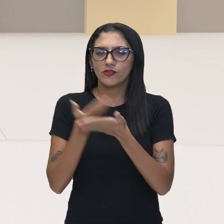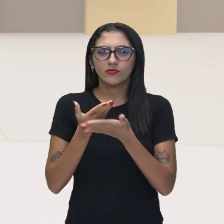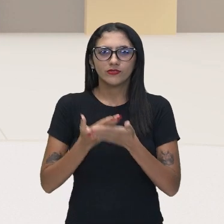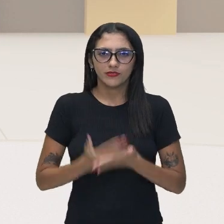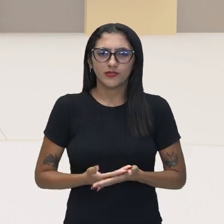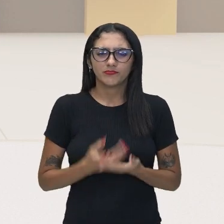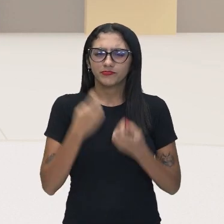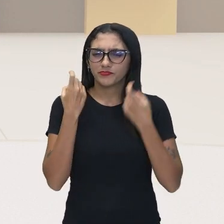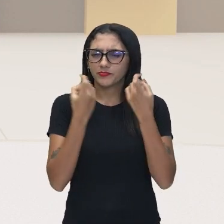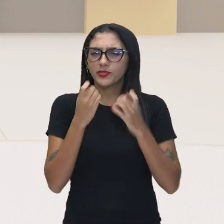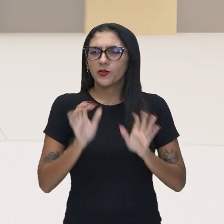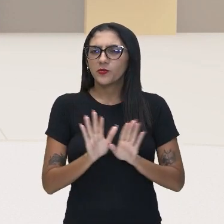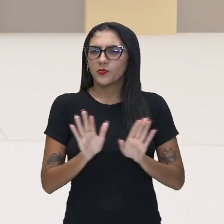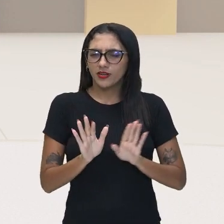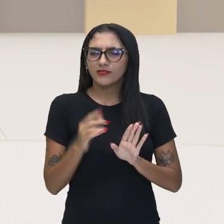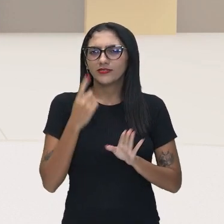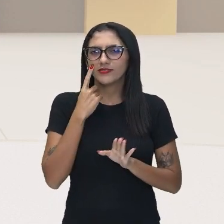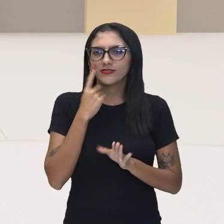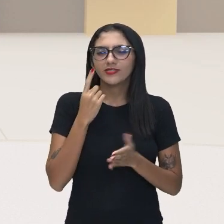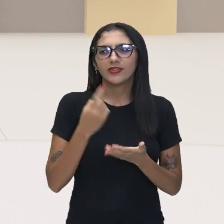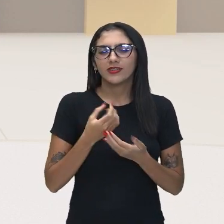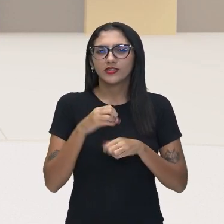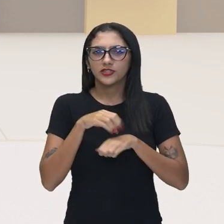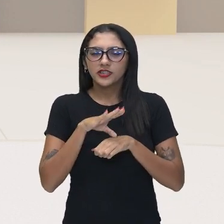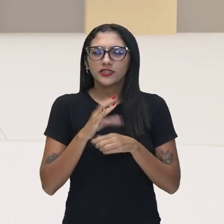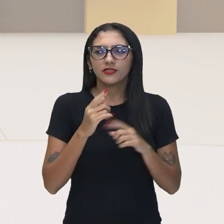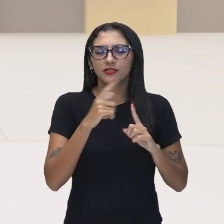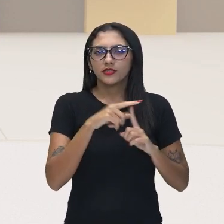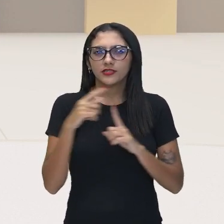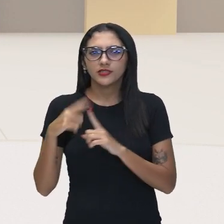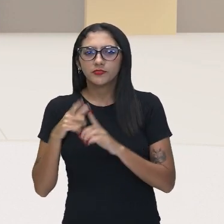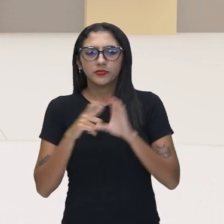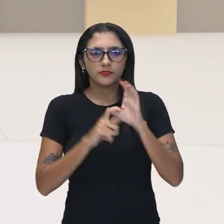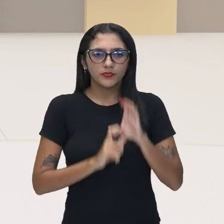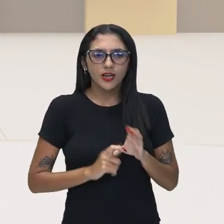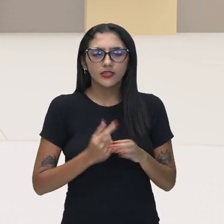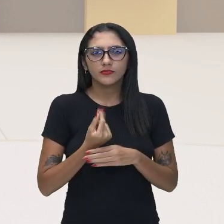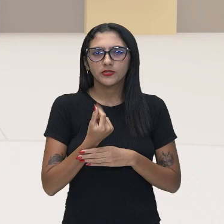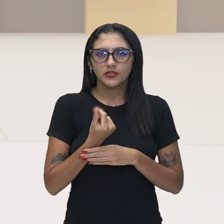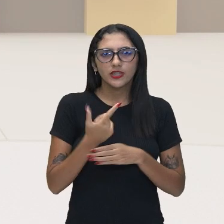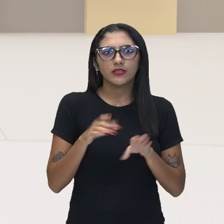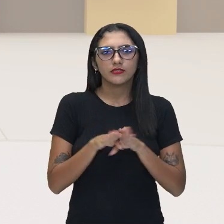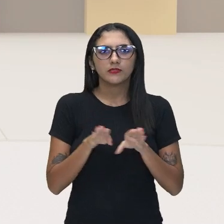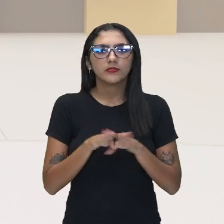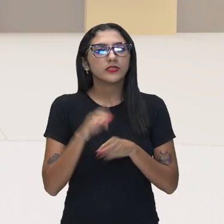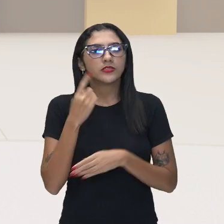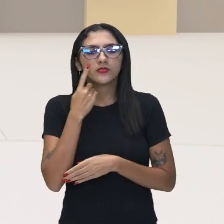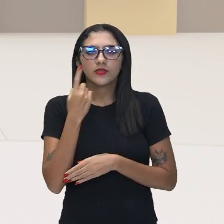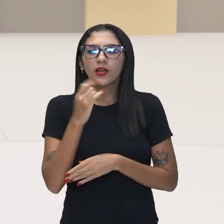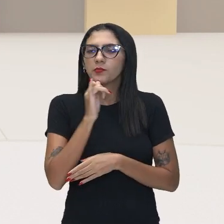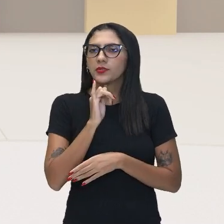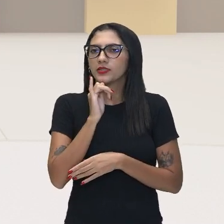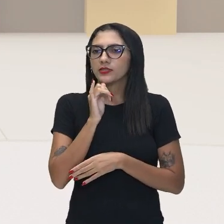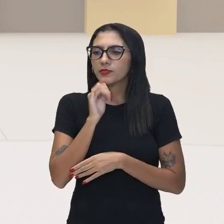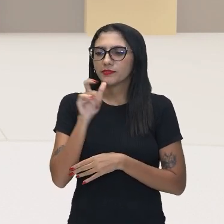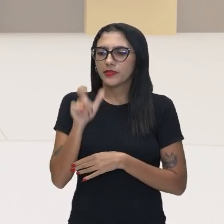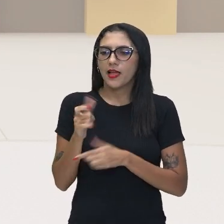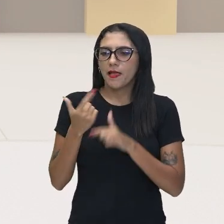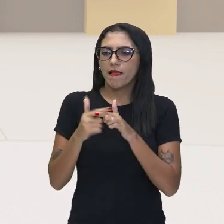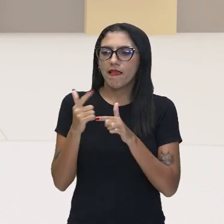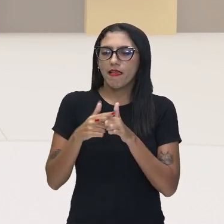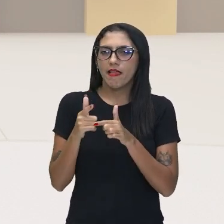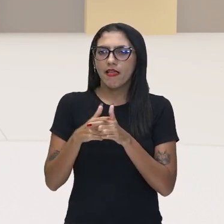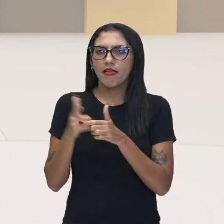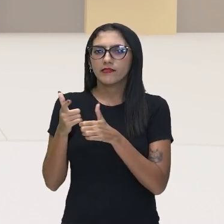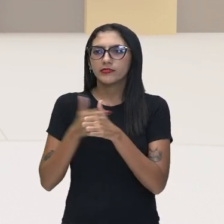preocupem não, que nós vamos ver aí tipos de empréstimo, nós vamos ver exatamente o que é uma pessoa endividada. Será que se eu